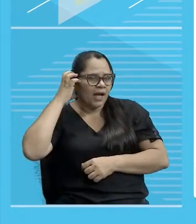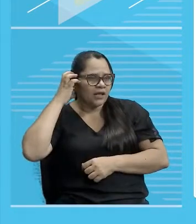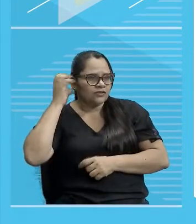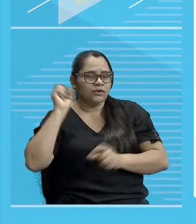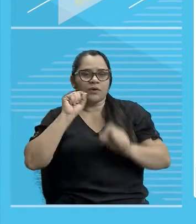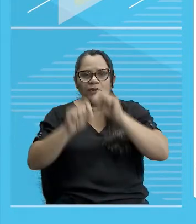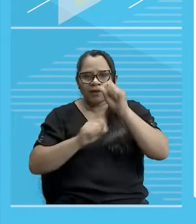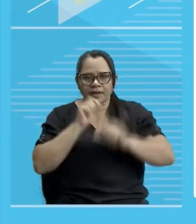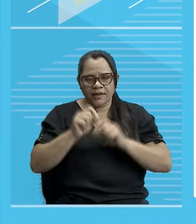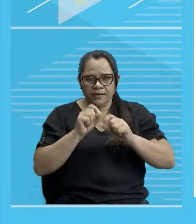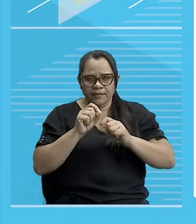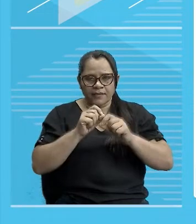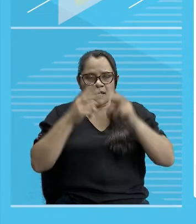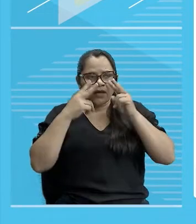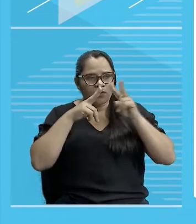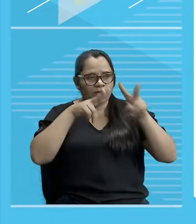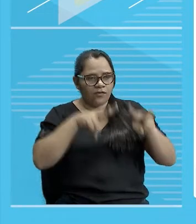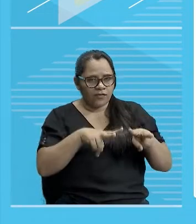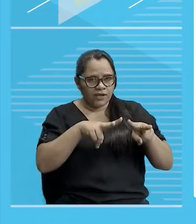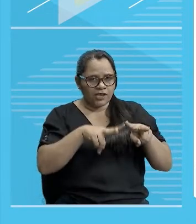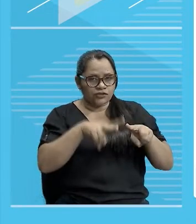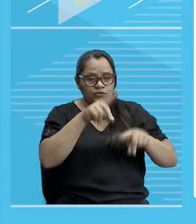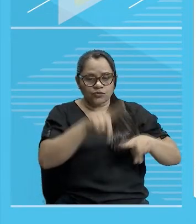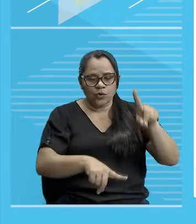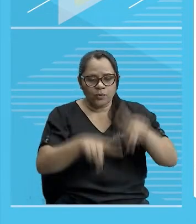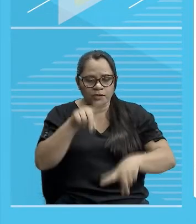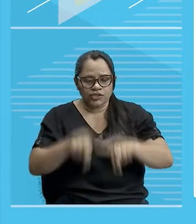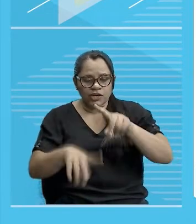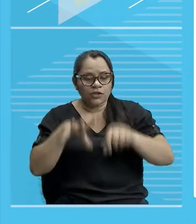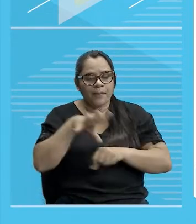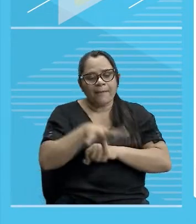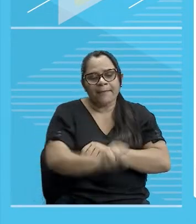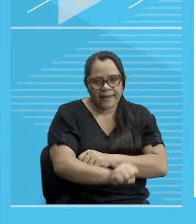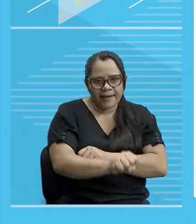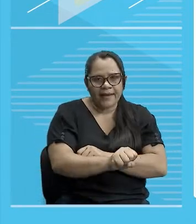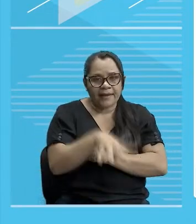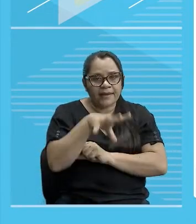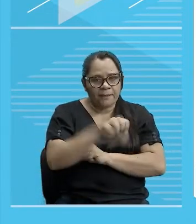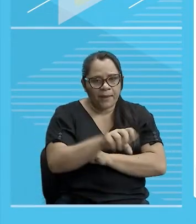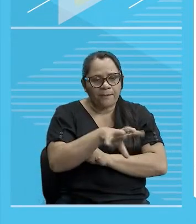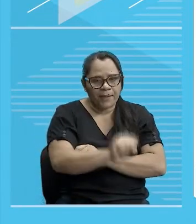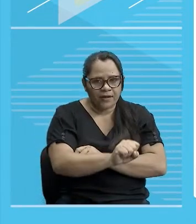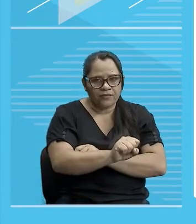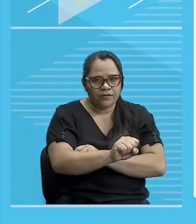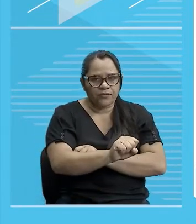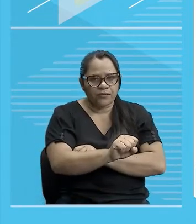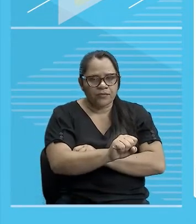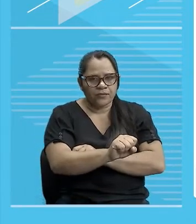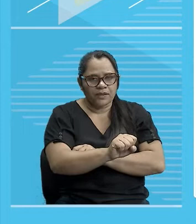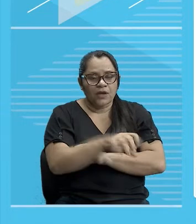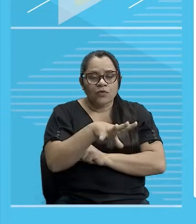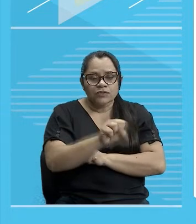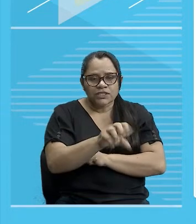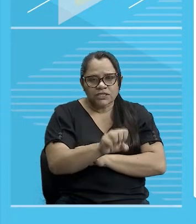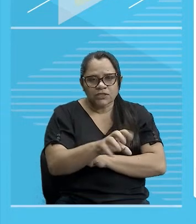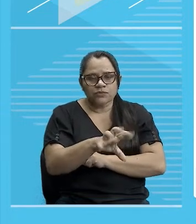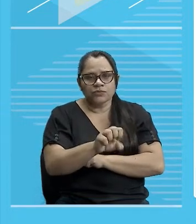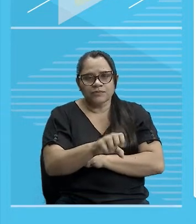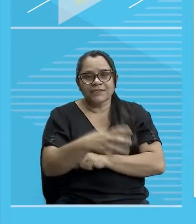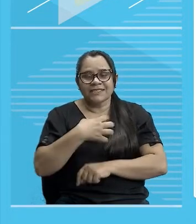a parte que eu vejo que eu pego que é o palco eu consigo sentir